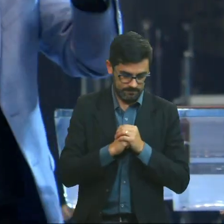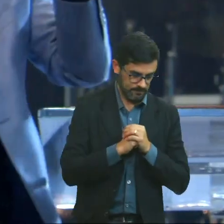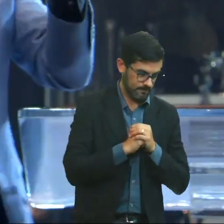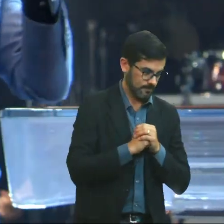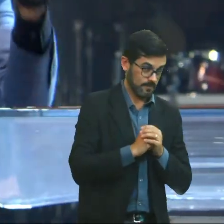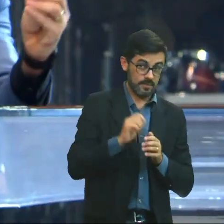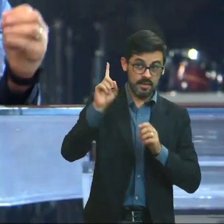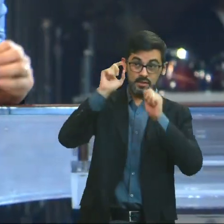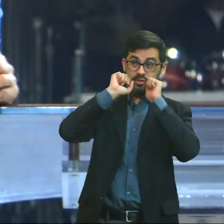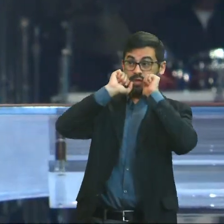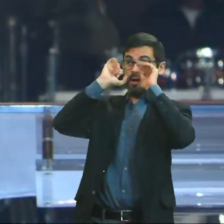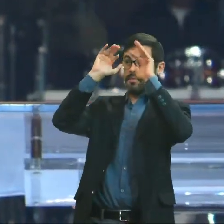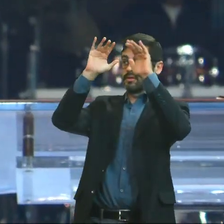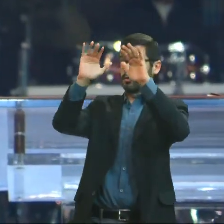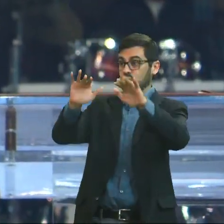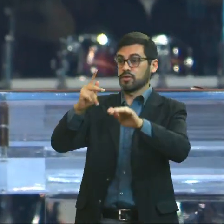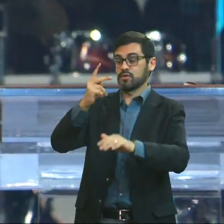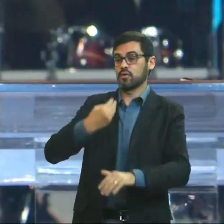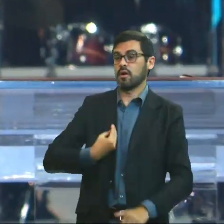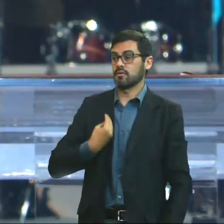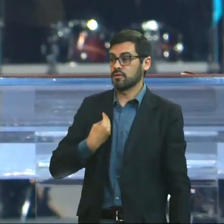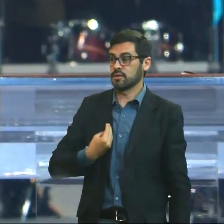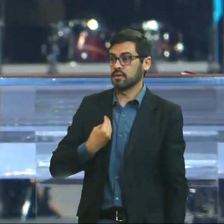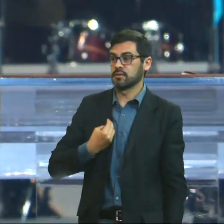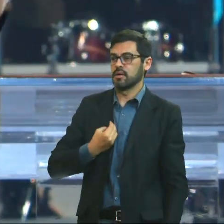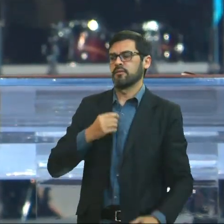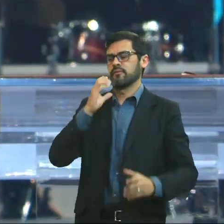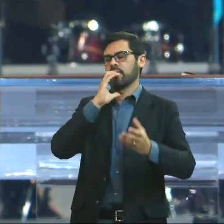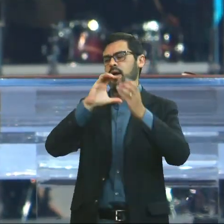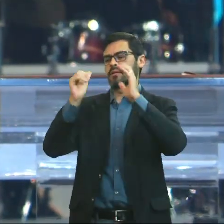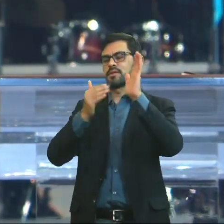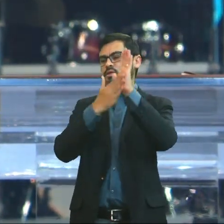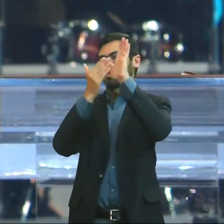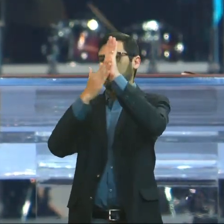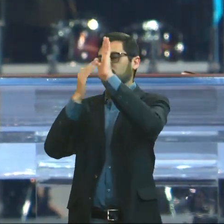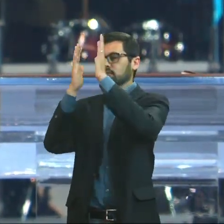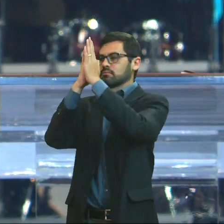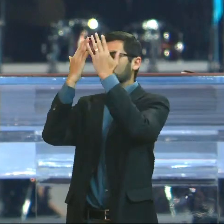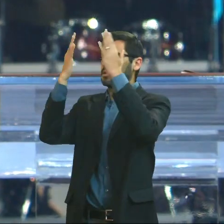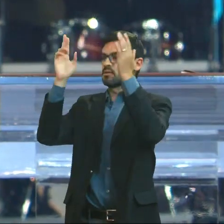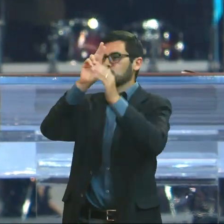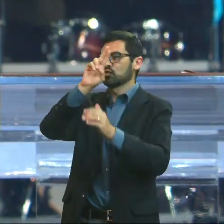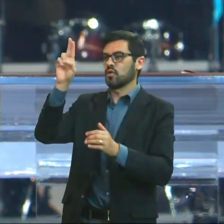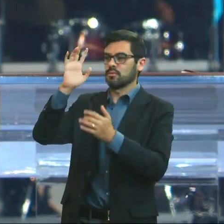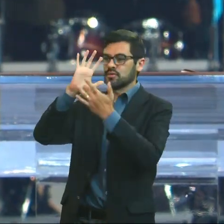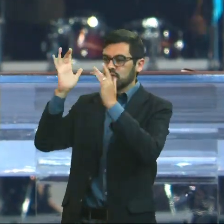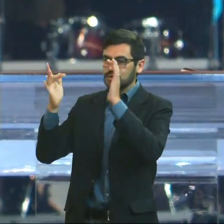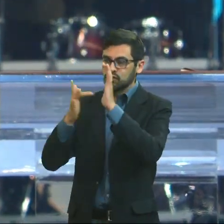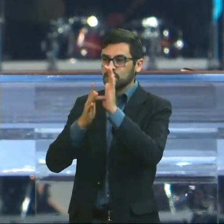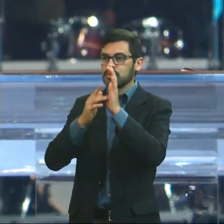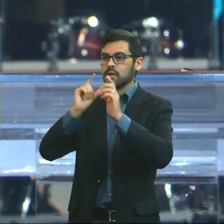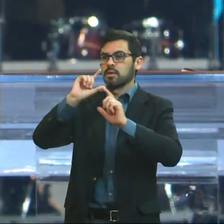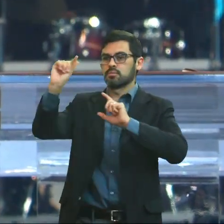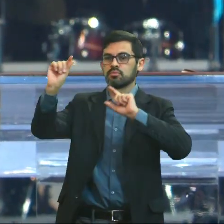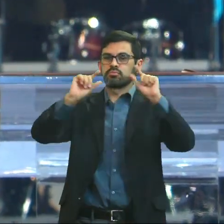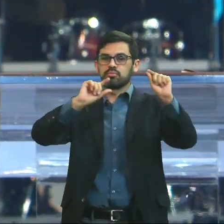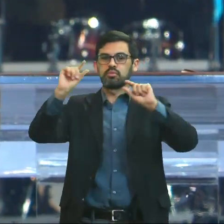amém. Deus abençoe sua vida. Vá cantando louvores, exalte o nome do Senhor. Enquanto